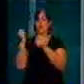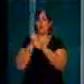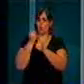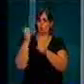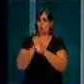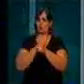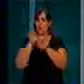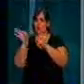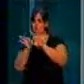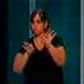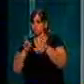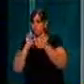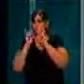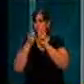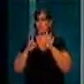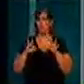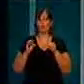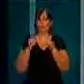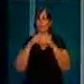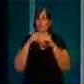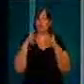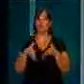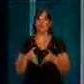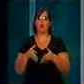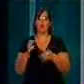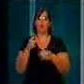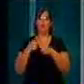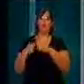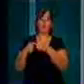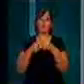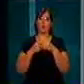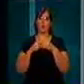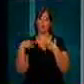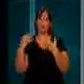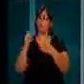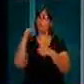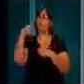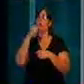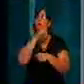os cemitérios municipais. Dessa forma, quem responde pelos seus atos